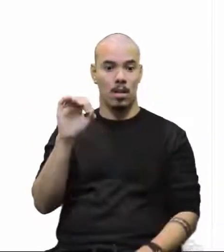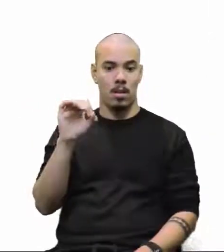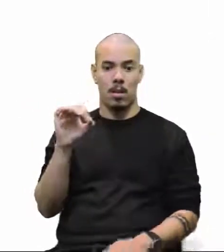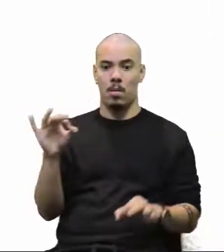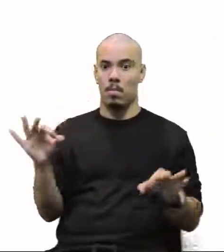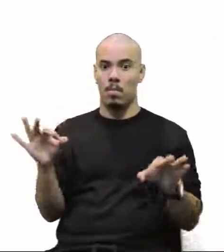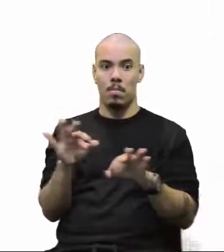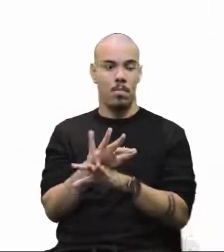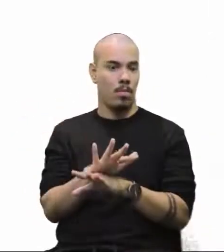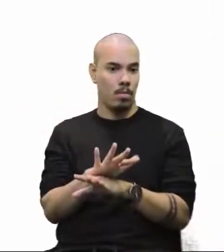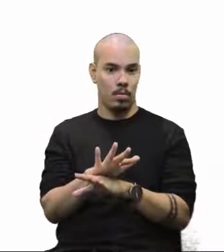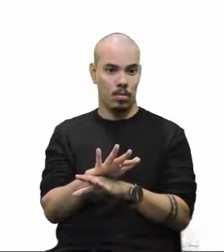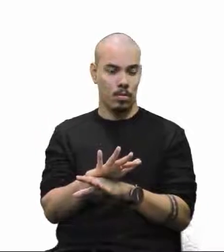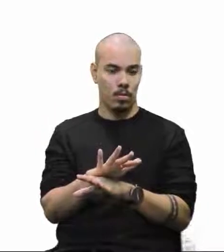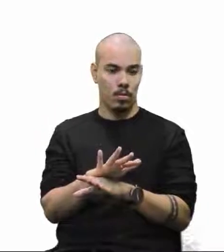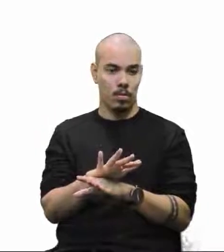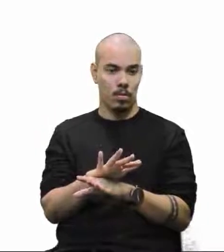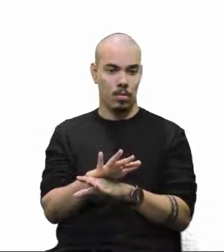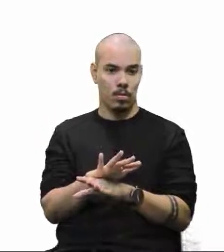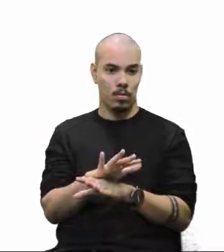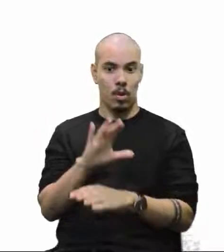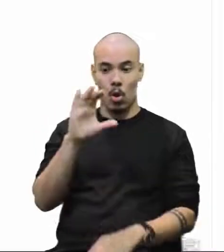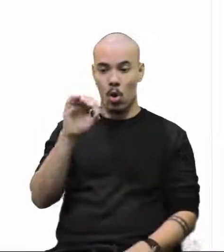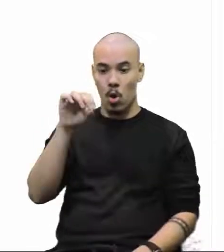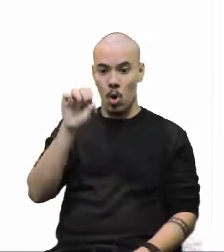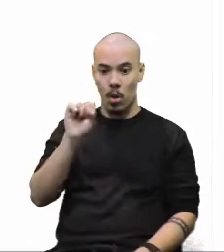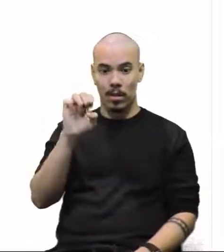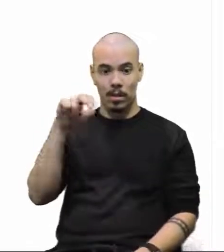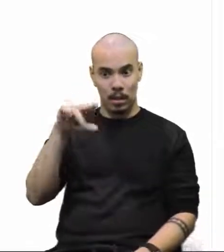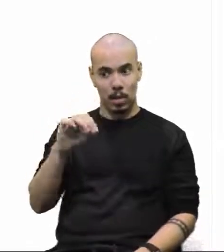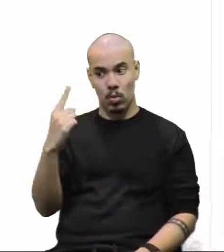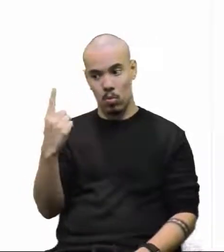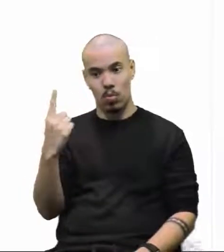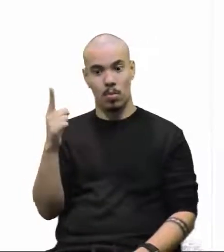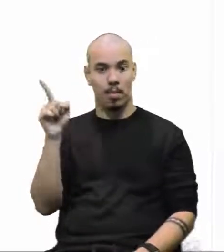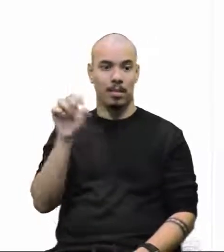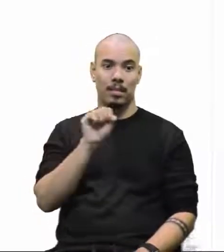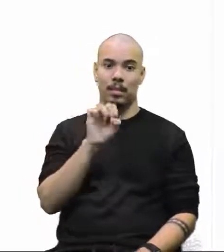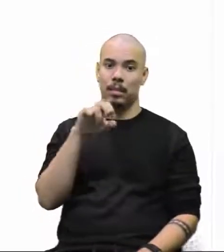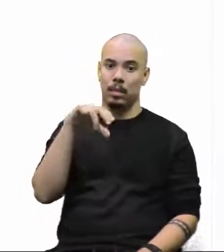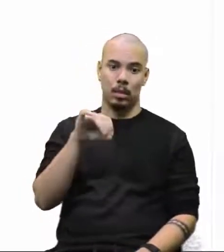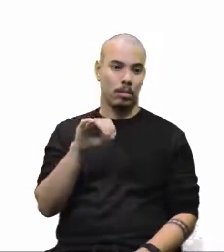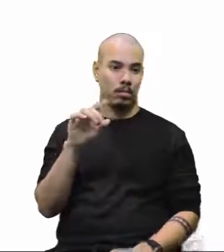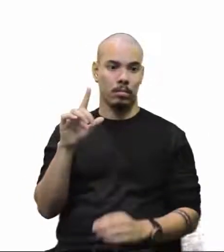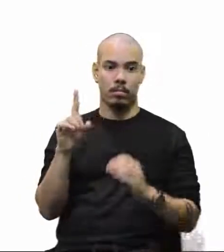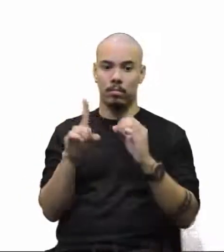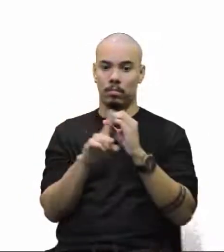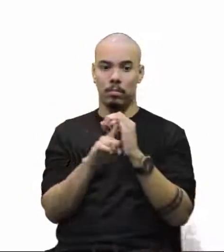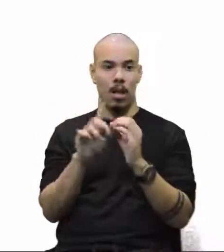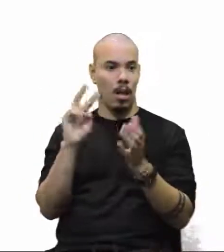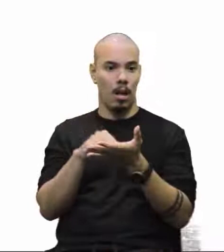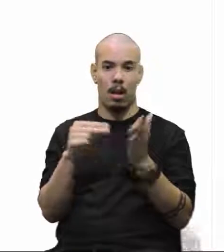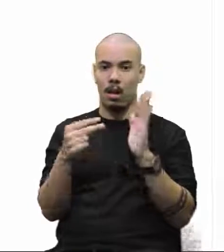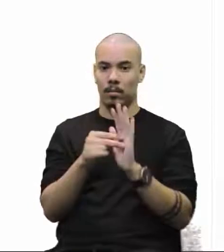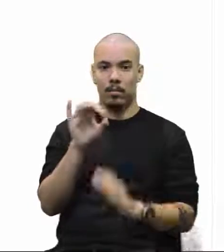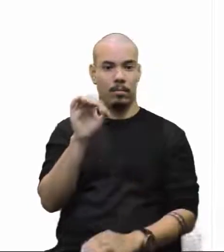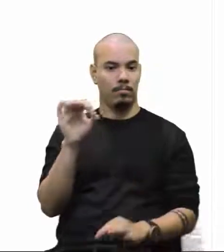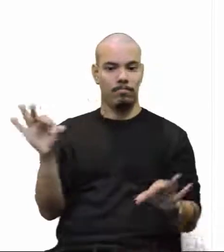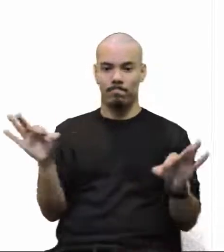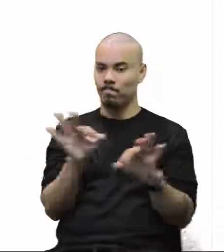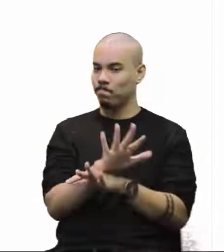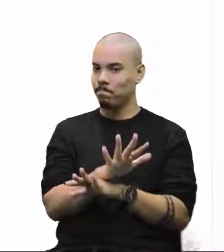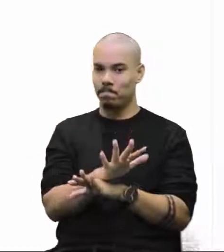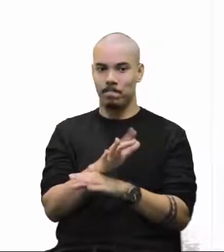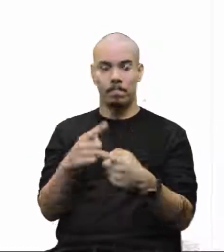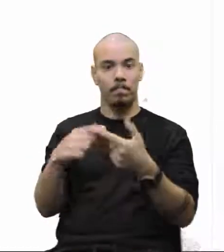Pronto. Força magnética é Cosseno zero. de zero é 1, mas seno de zero é Nós zero. não sabemos se ali o ângulo é zero ou 180, porque falou só da direção, não falou